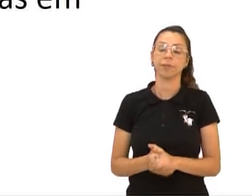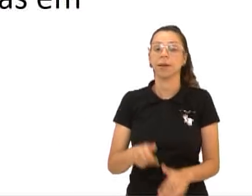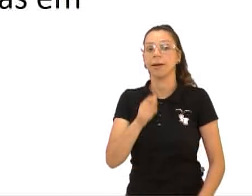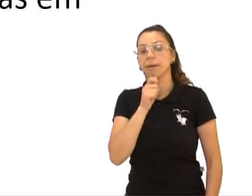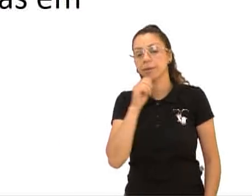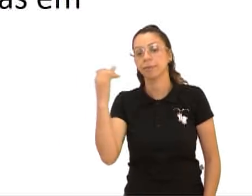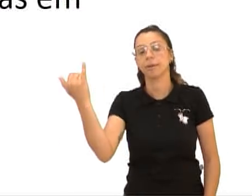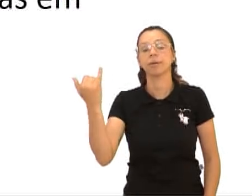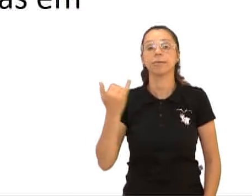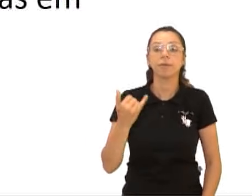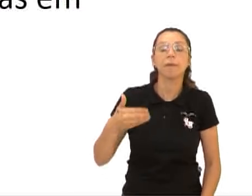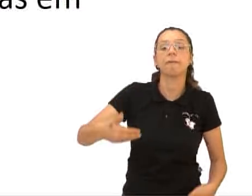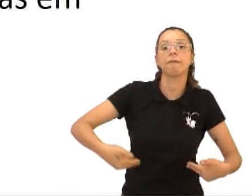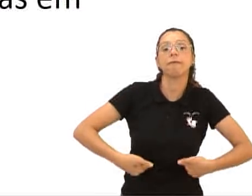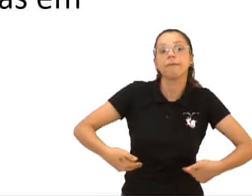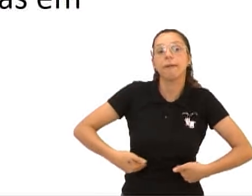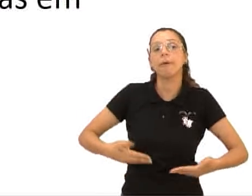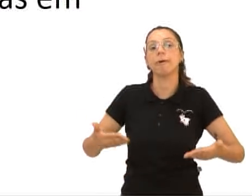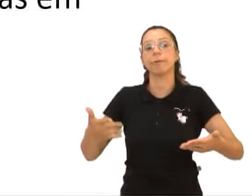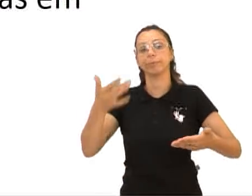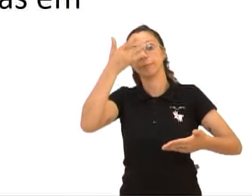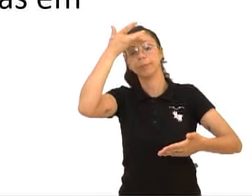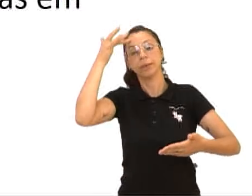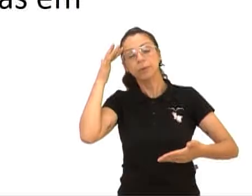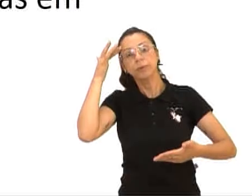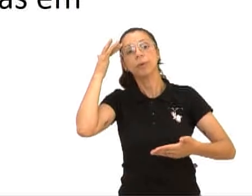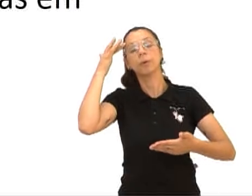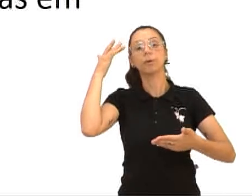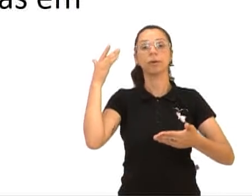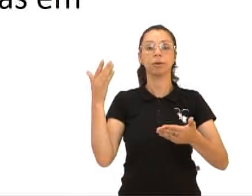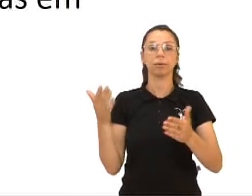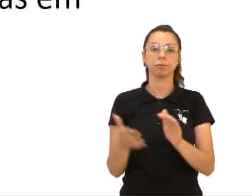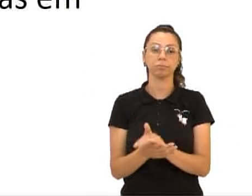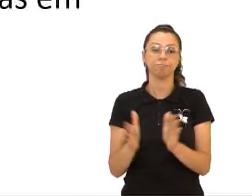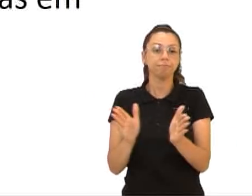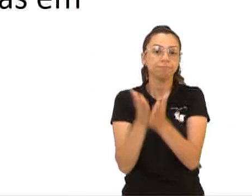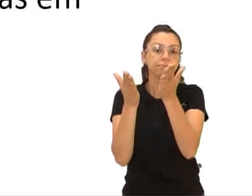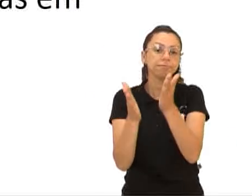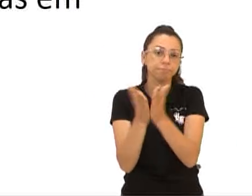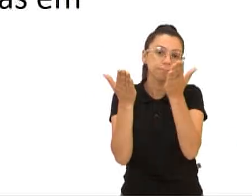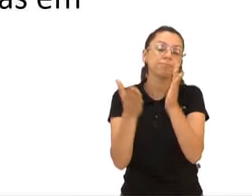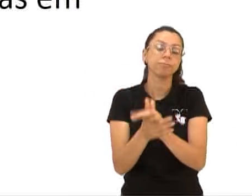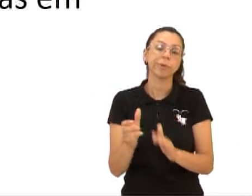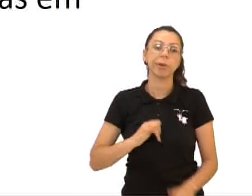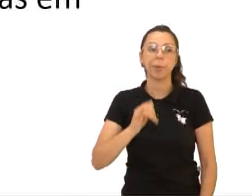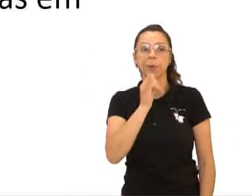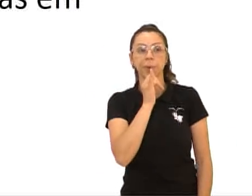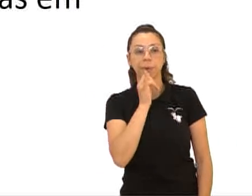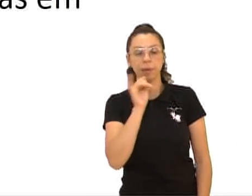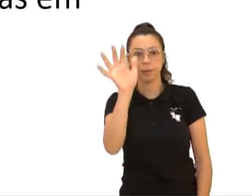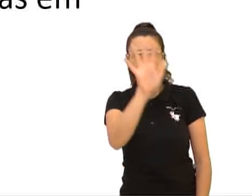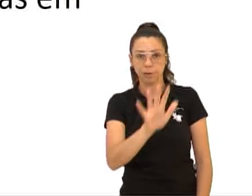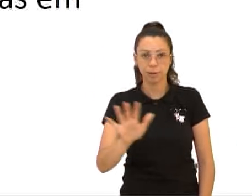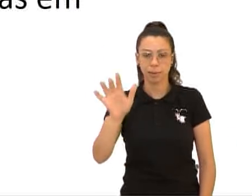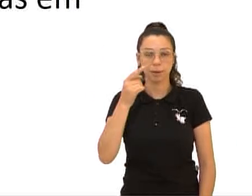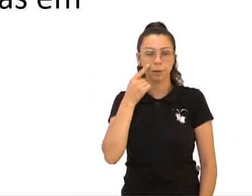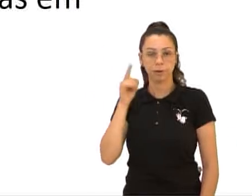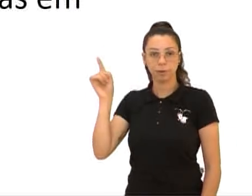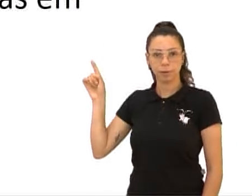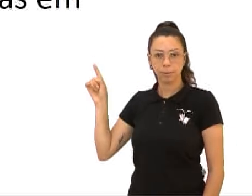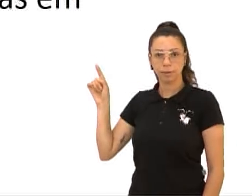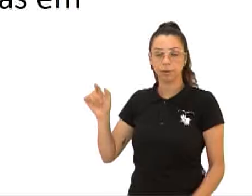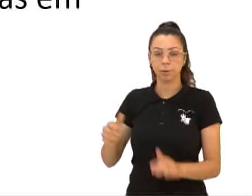recebe notícias de fome, de subnutrição lá no solo africano. Aqui trouxe exemplo, uma mulher mostrando um prato de cigarras